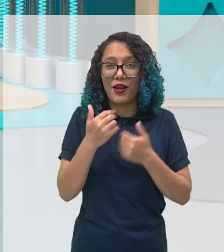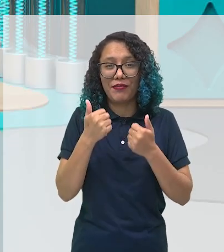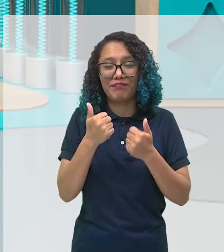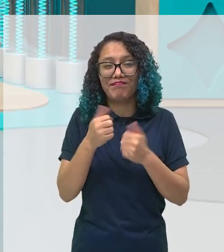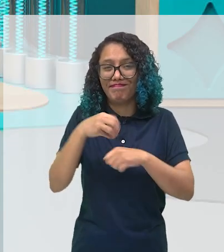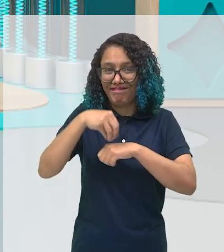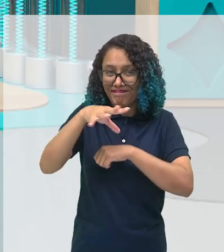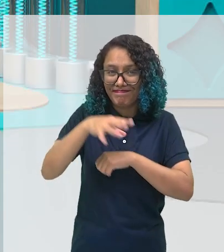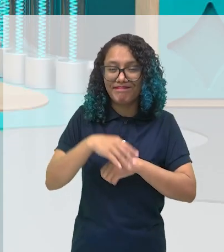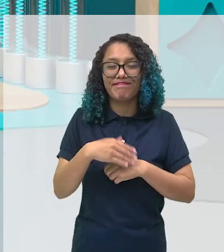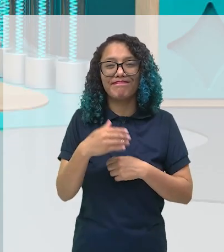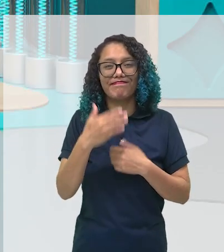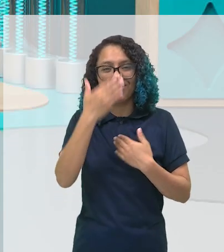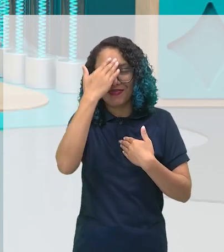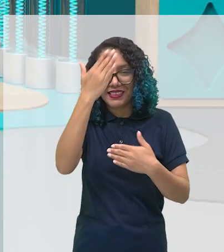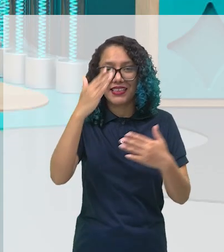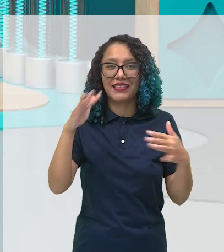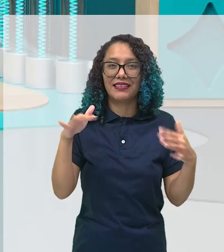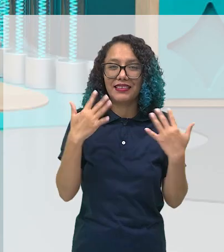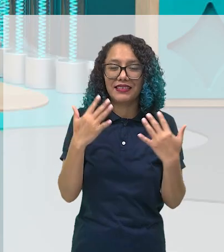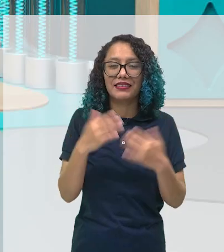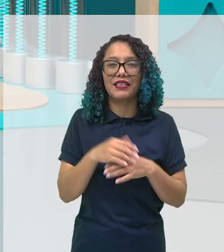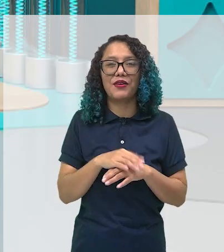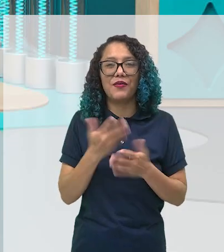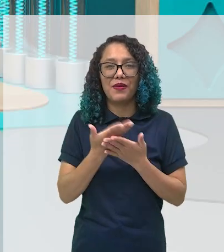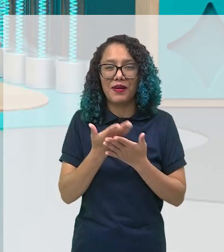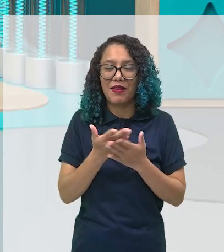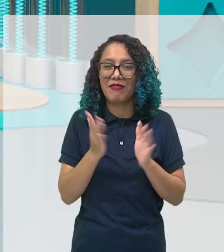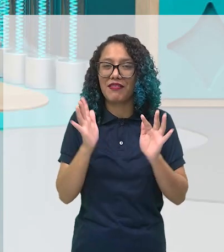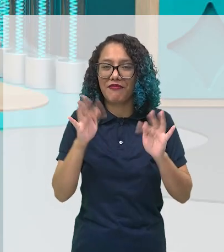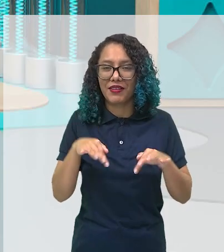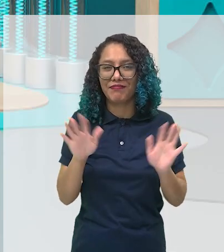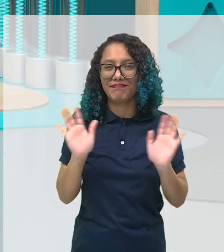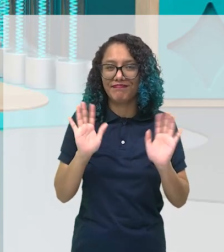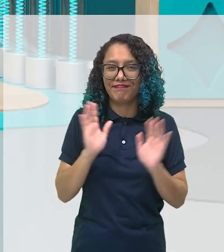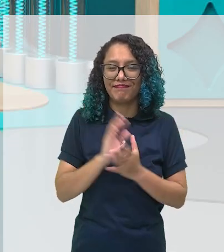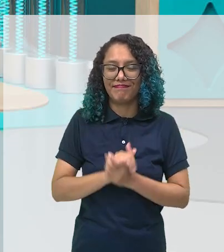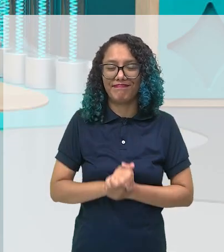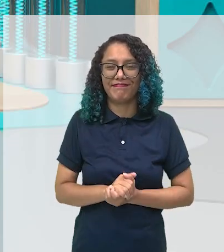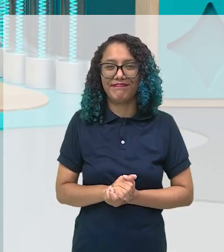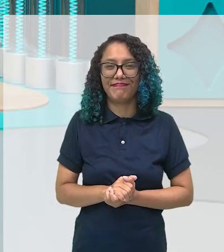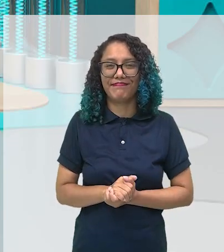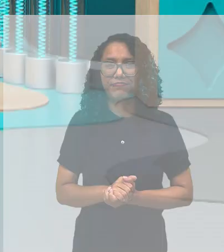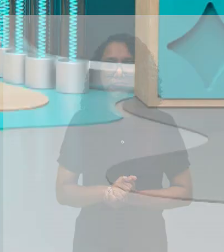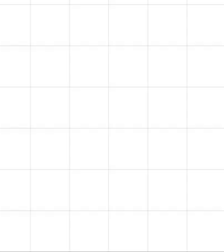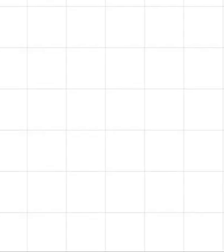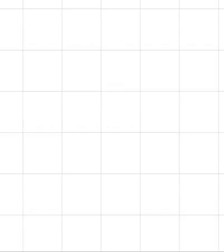dica para vocês. Agradeço a atenção de todos. A gente vai ficando por aqui e até a próxima aula.